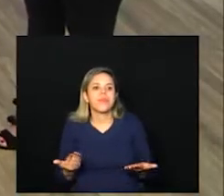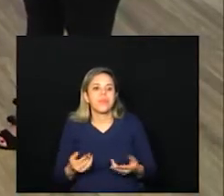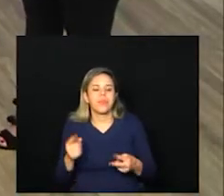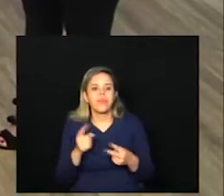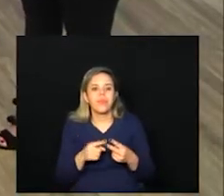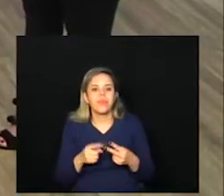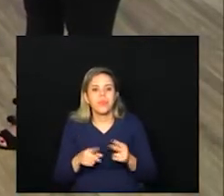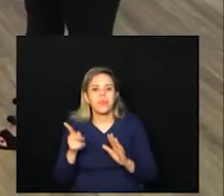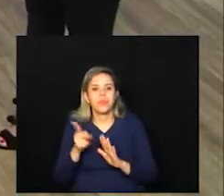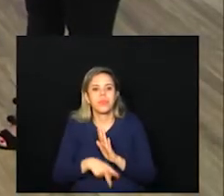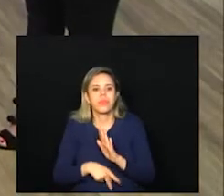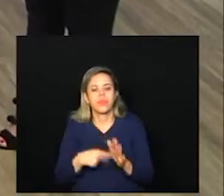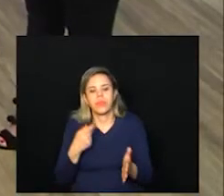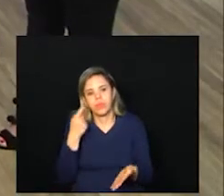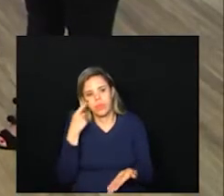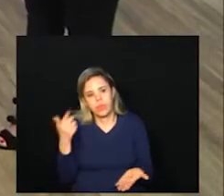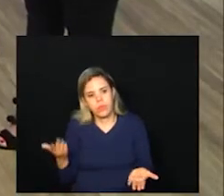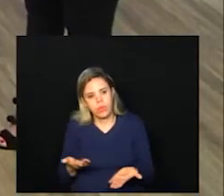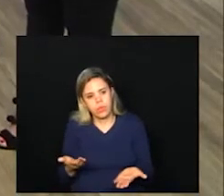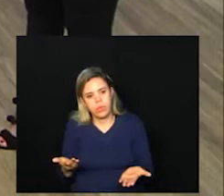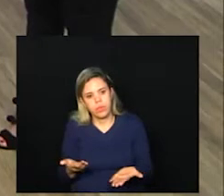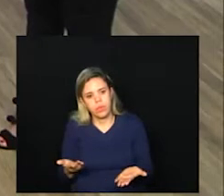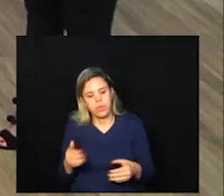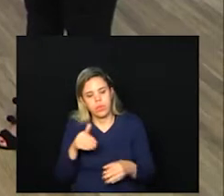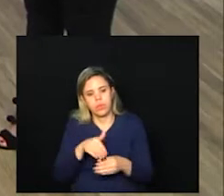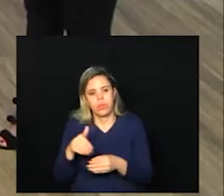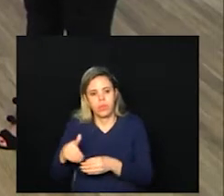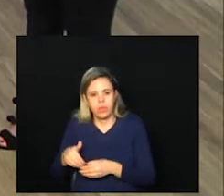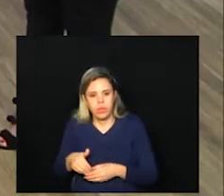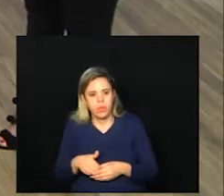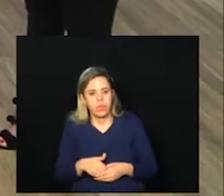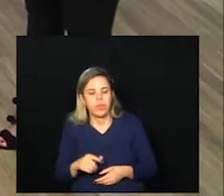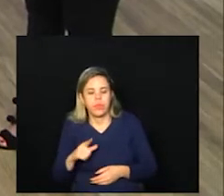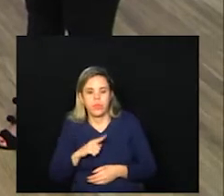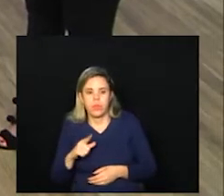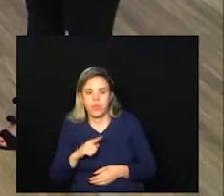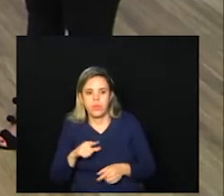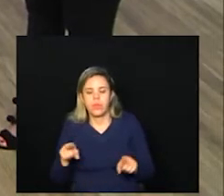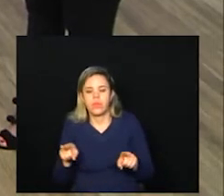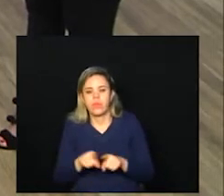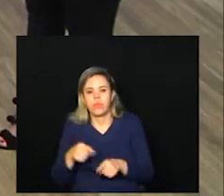dois projetos que nós acompanhamos as votações, nós tivemos